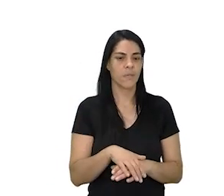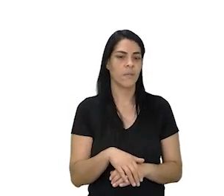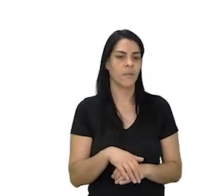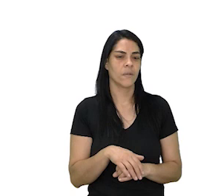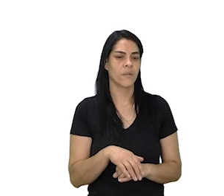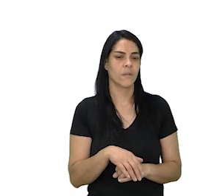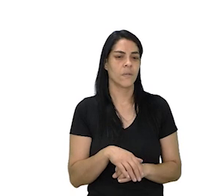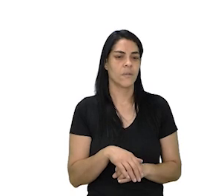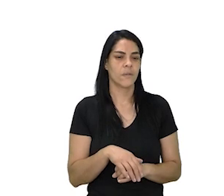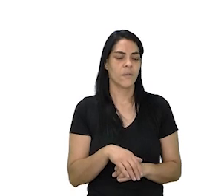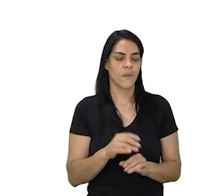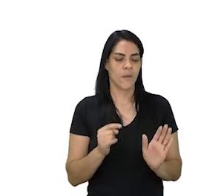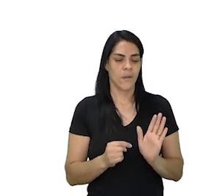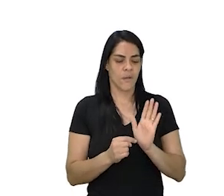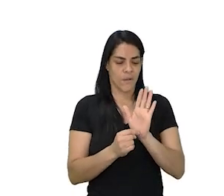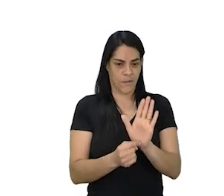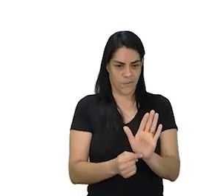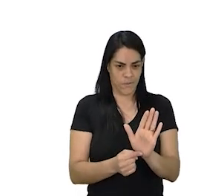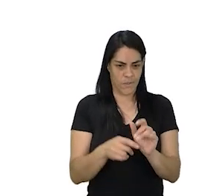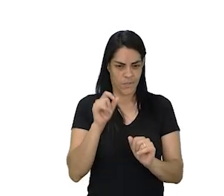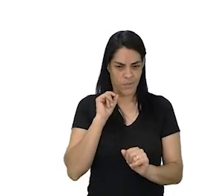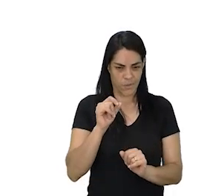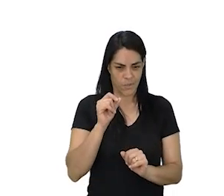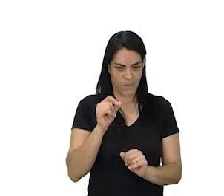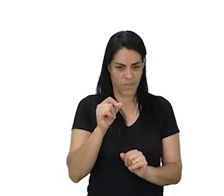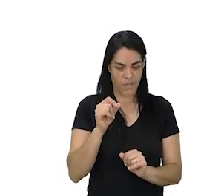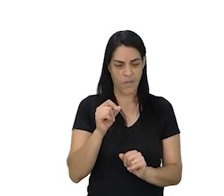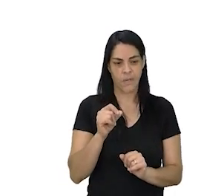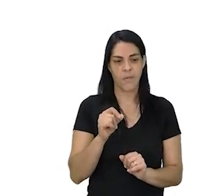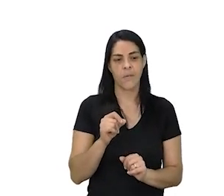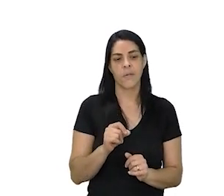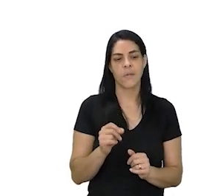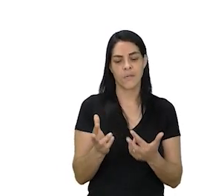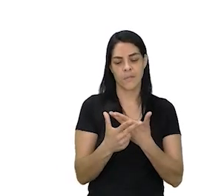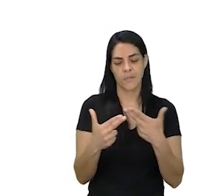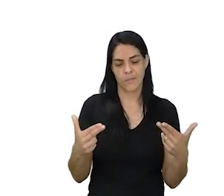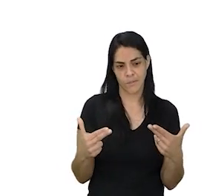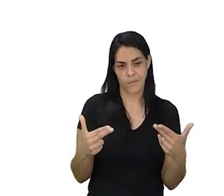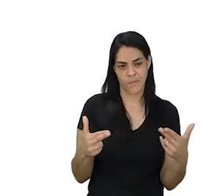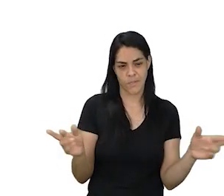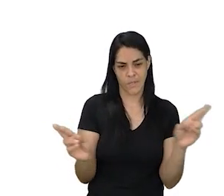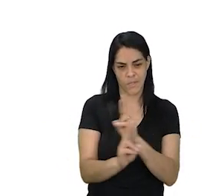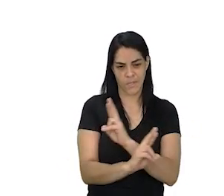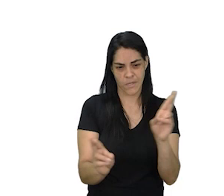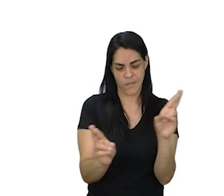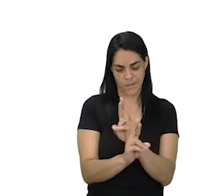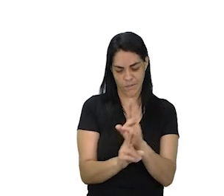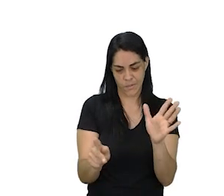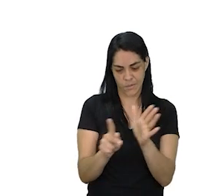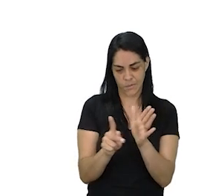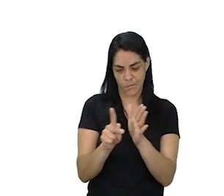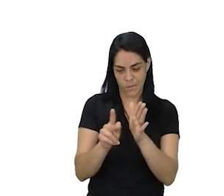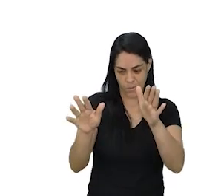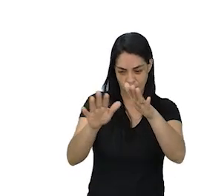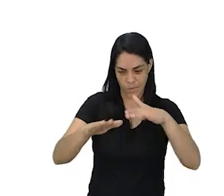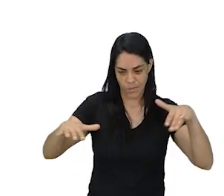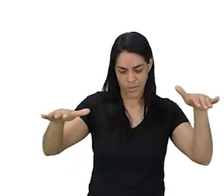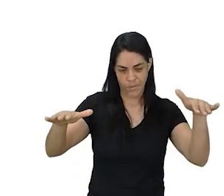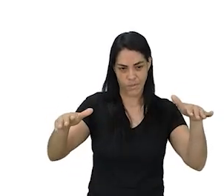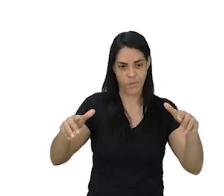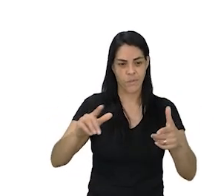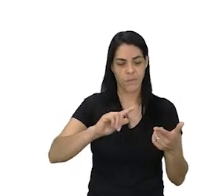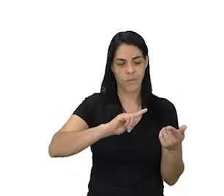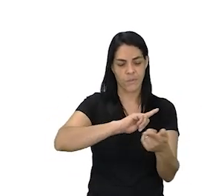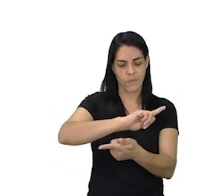mapa, nos permitiu observar que o conteúdo matemático está nas relações espaciais, né, ou seja, na